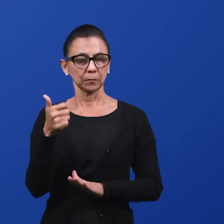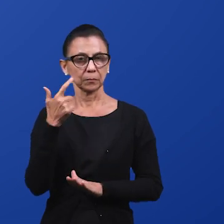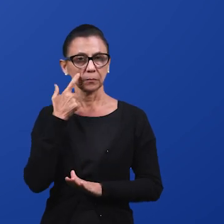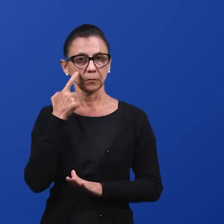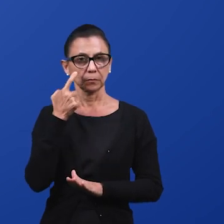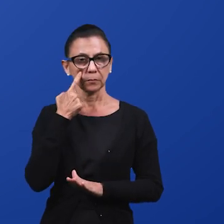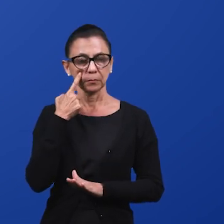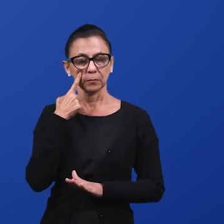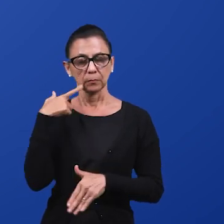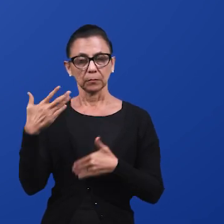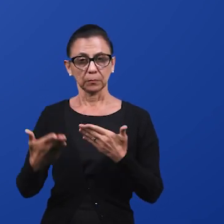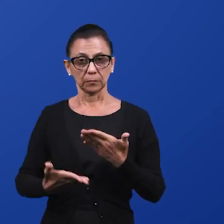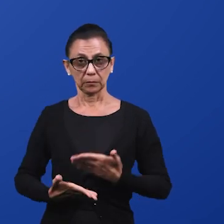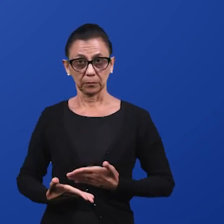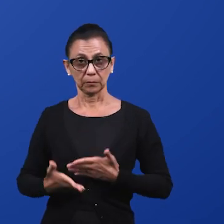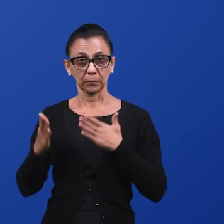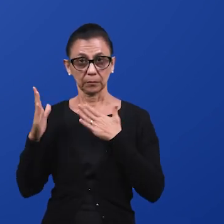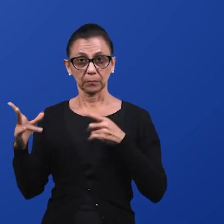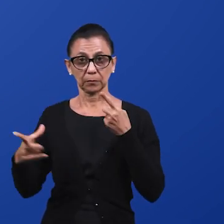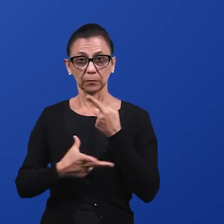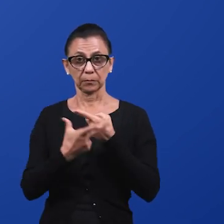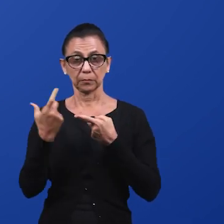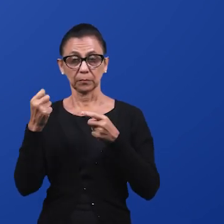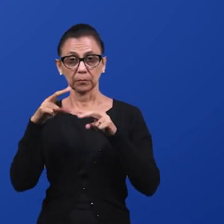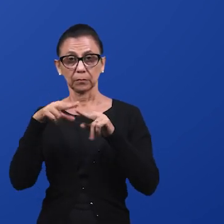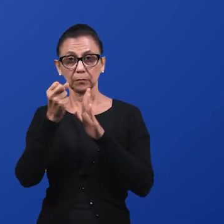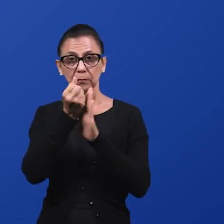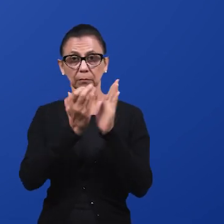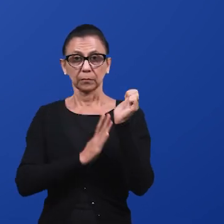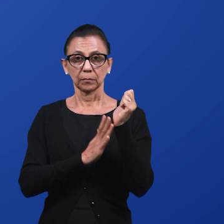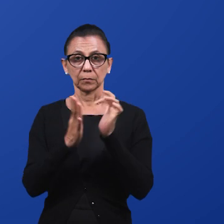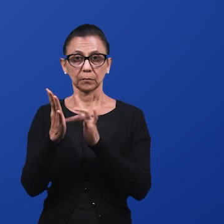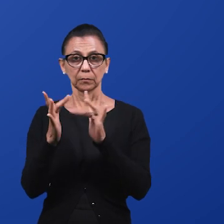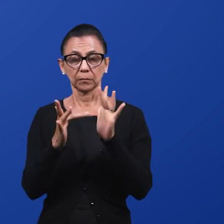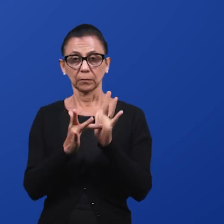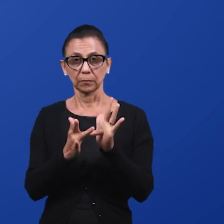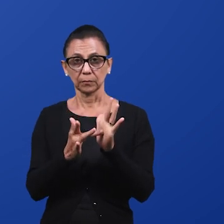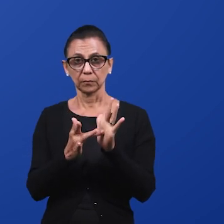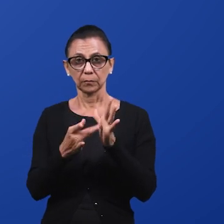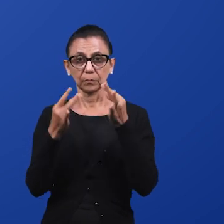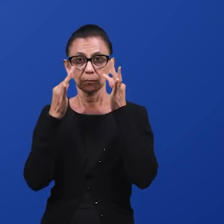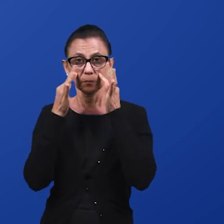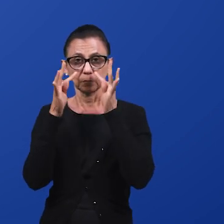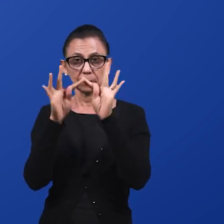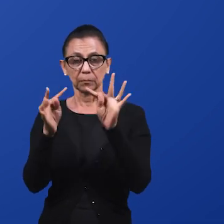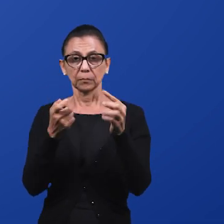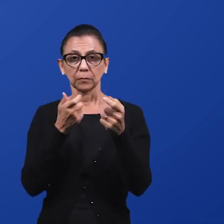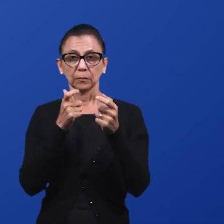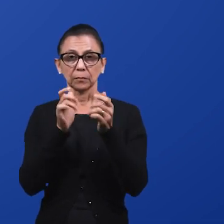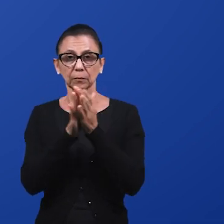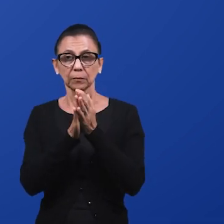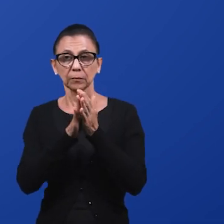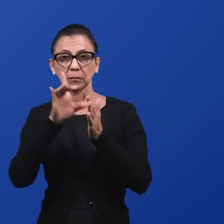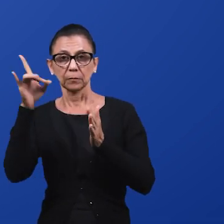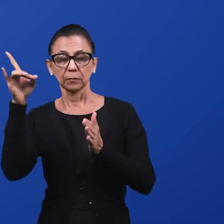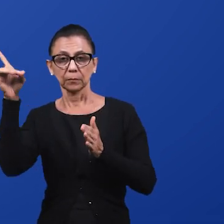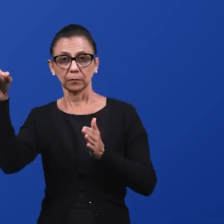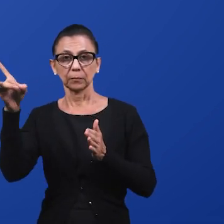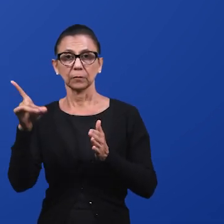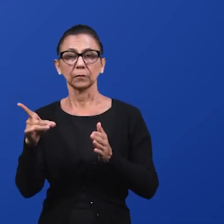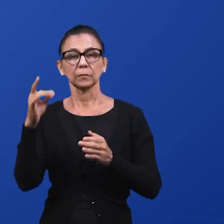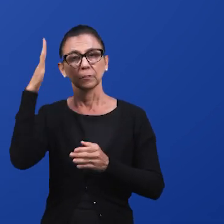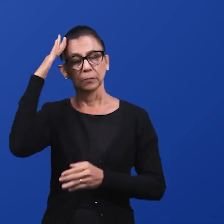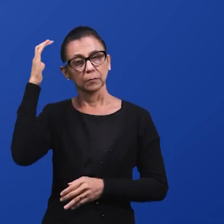12, versículo 11. Eles o venceram pelo sangue e pela palavra. Os dons espirituais,